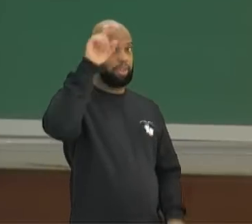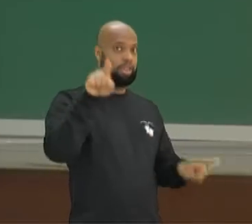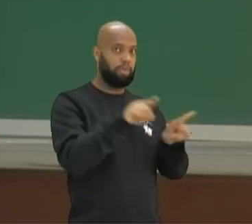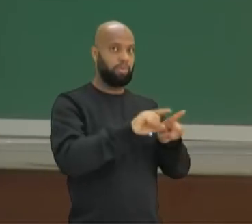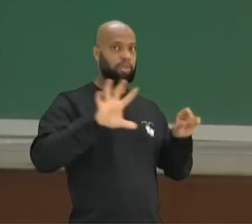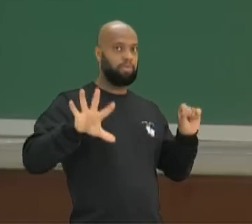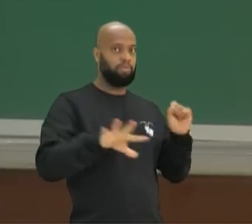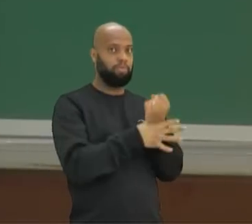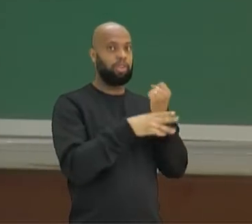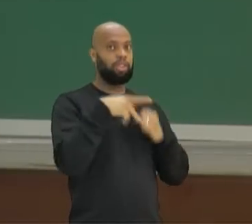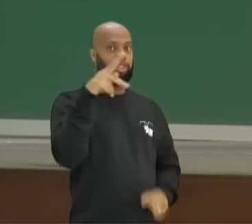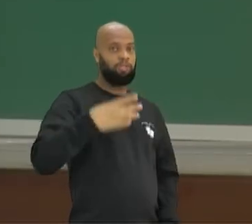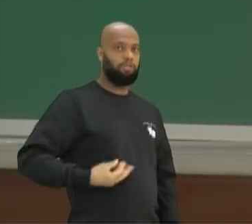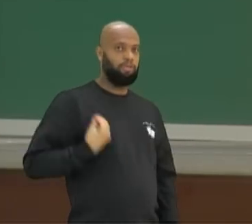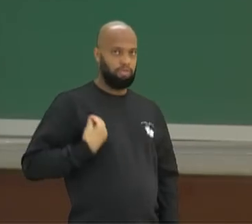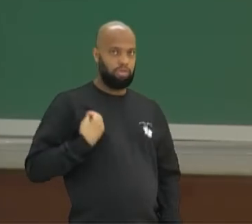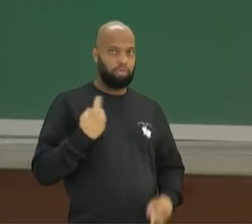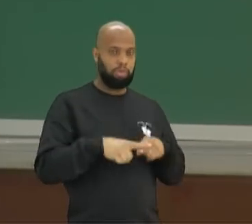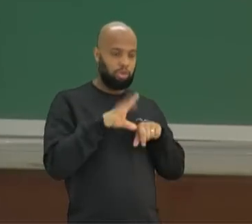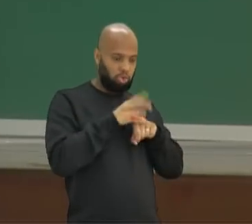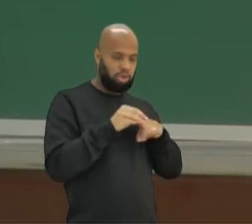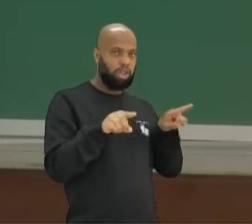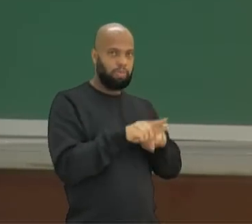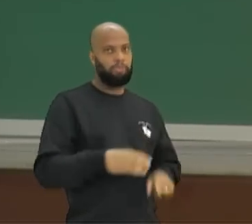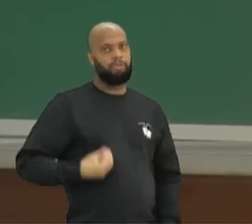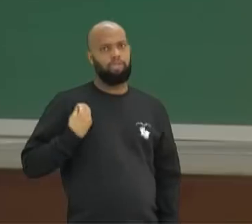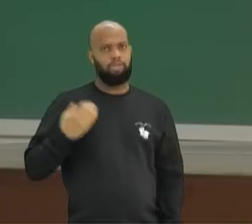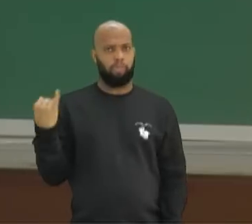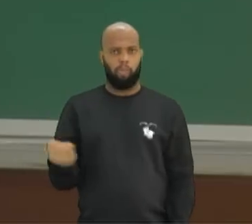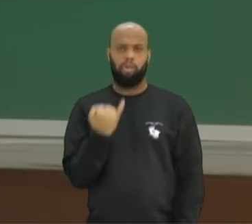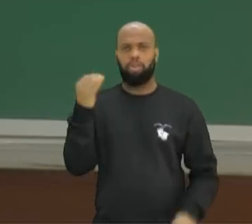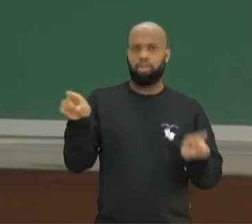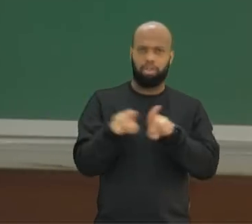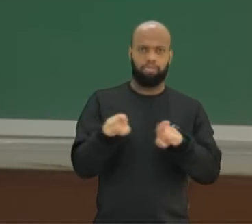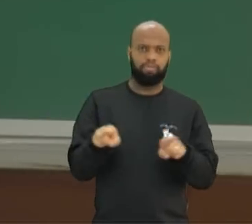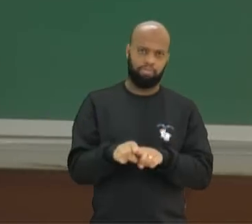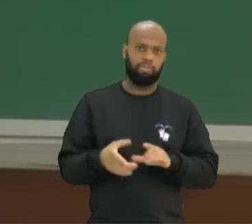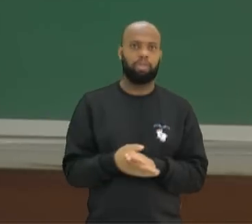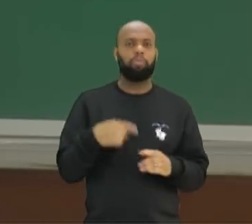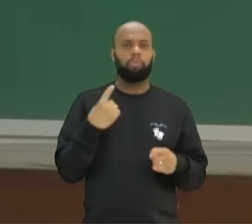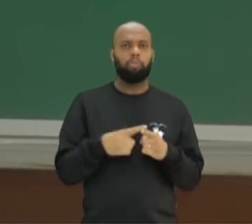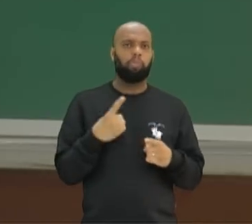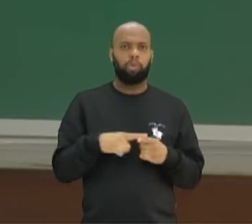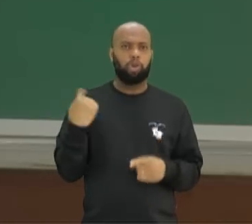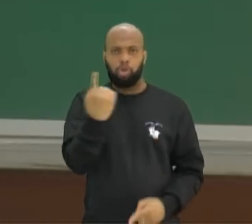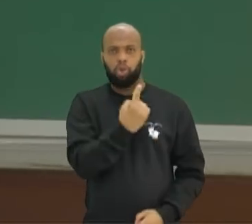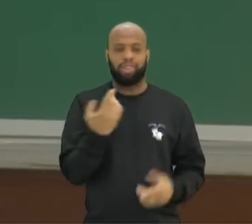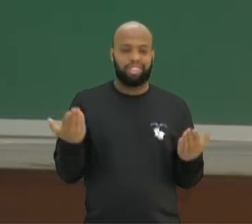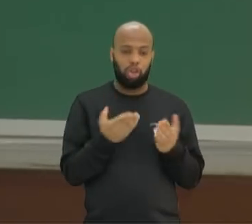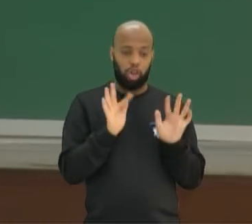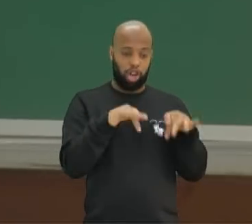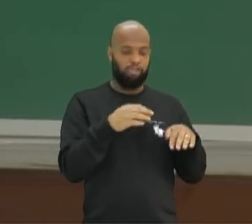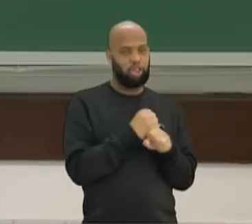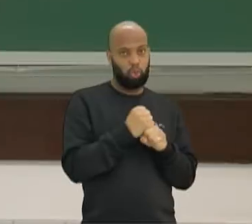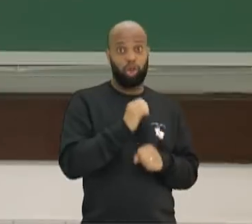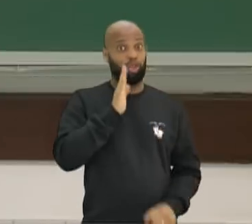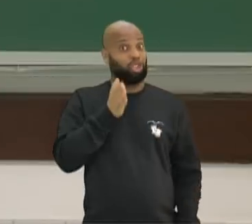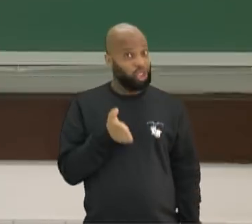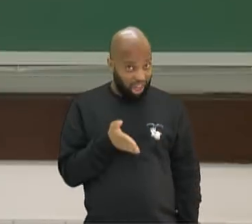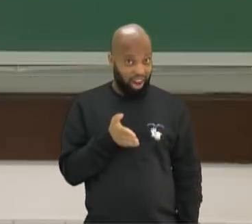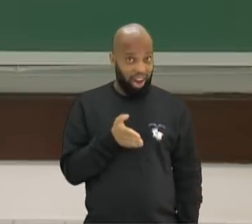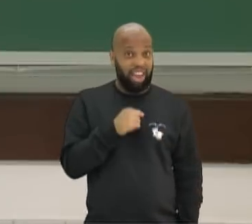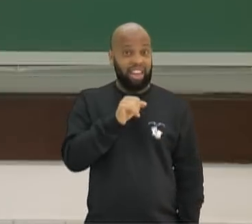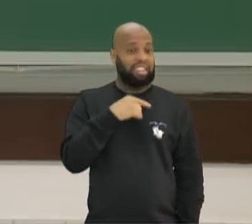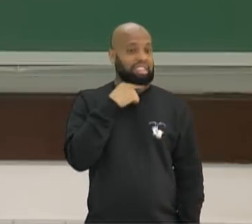sua presença. Tanto o conhecimento como a presença são importantíssimos aí, já que nós estamos nesse final de ano. Mas se você não